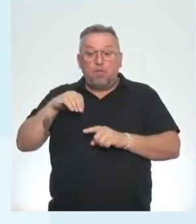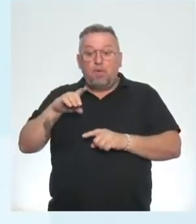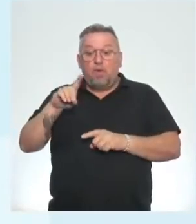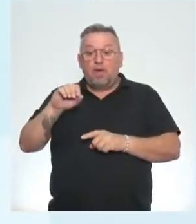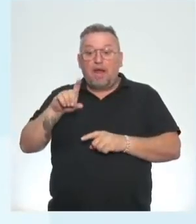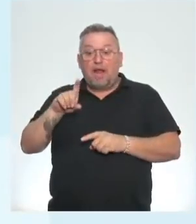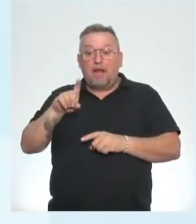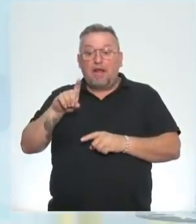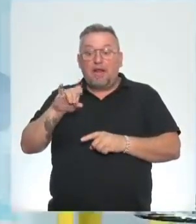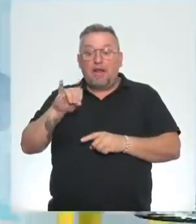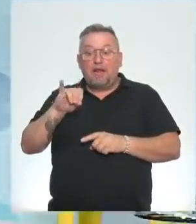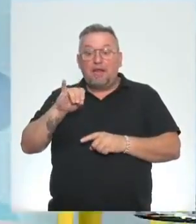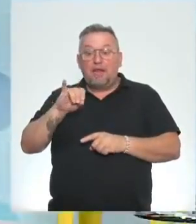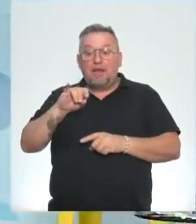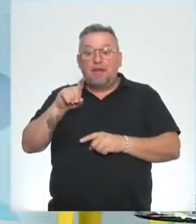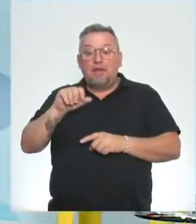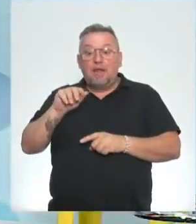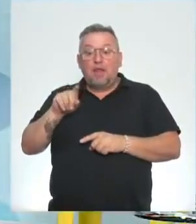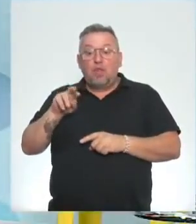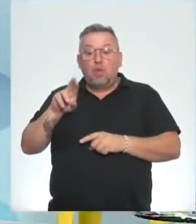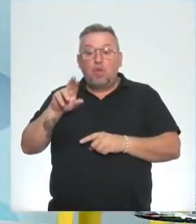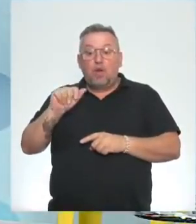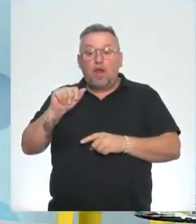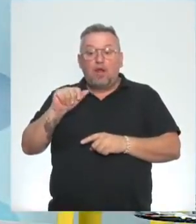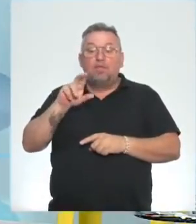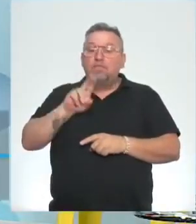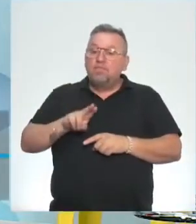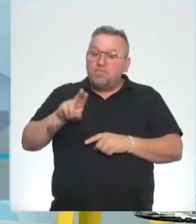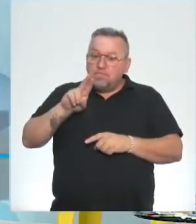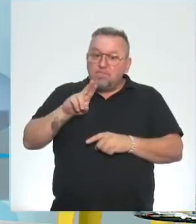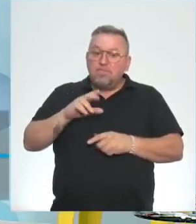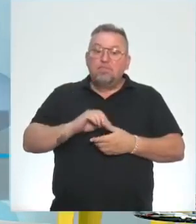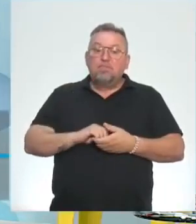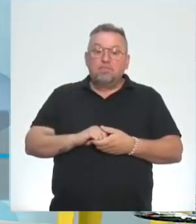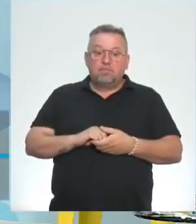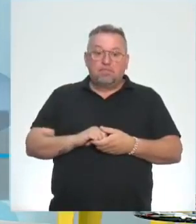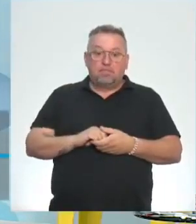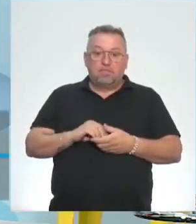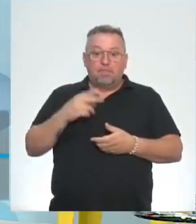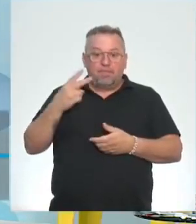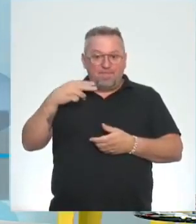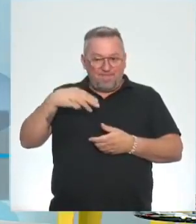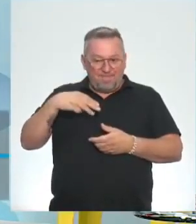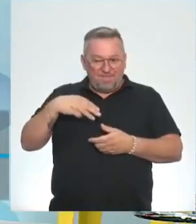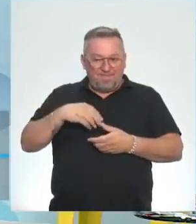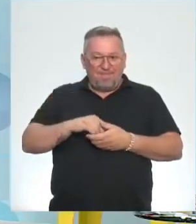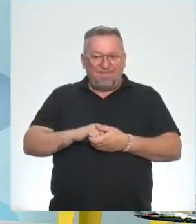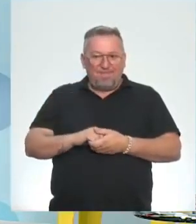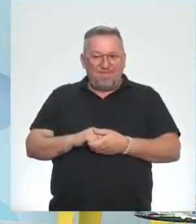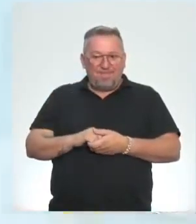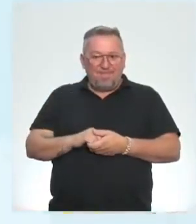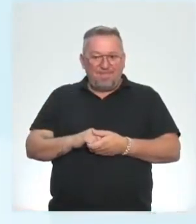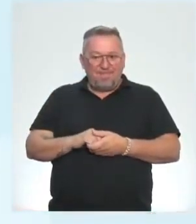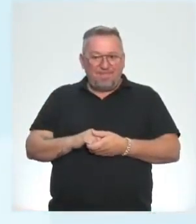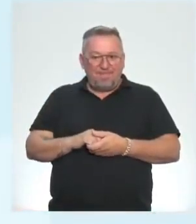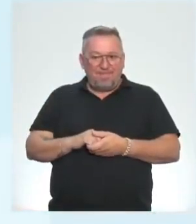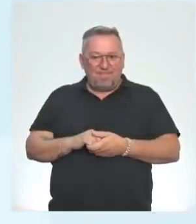importante, mas no dia a dia nós usamos muito essa questão do modalizador. Então, 2 minutos aí.